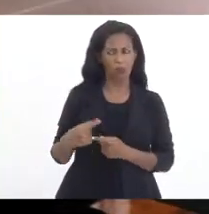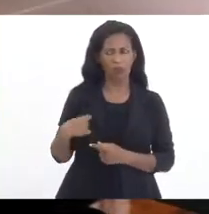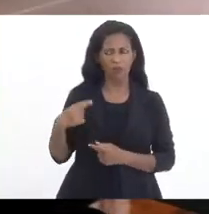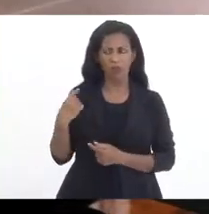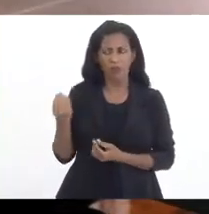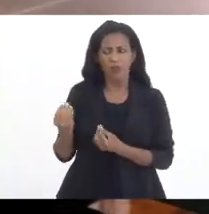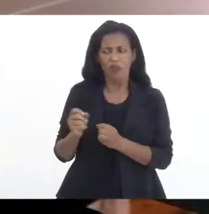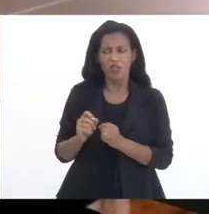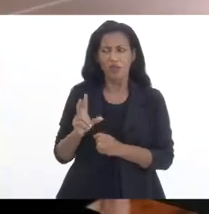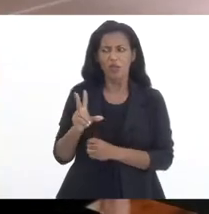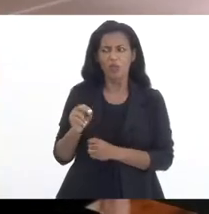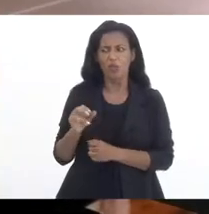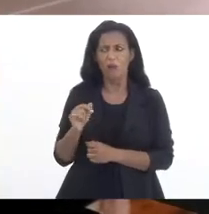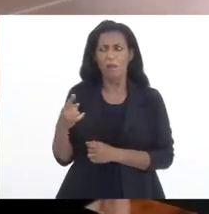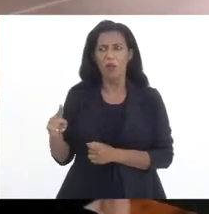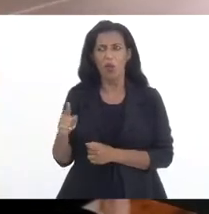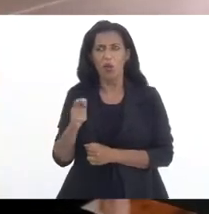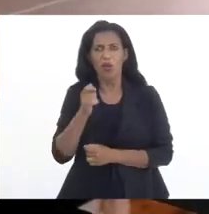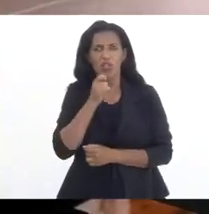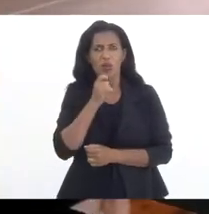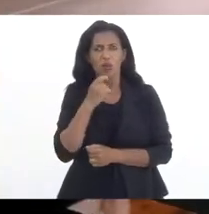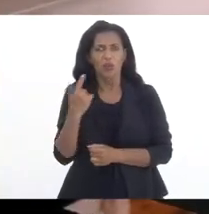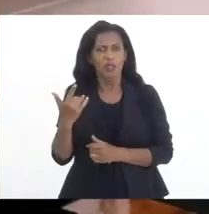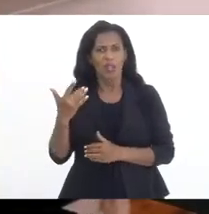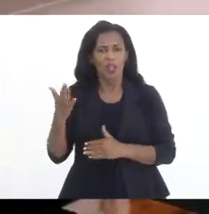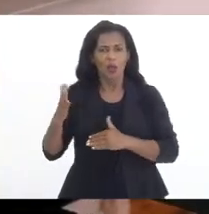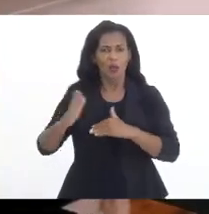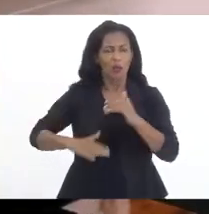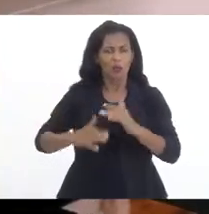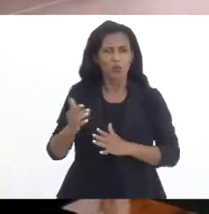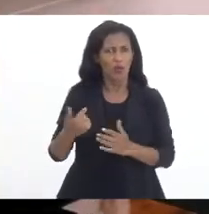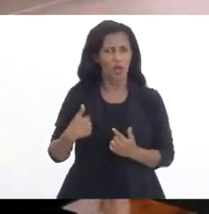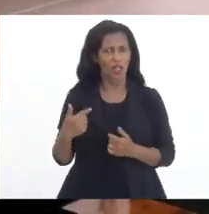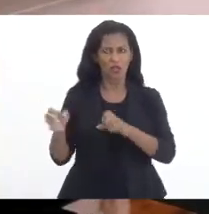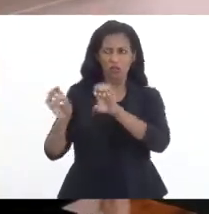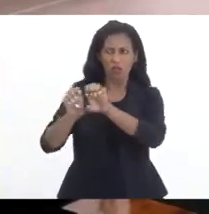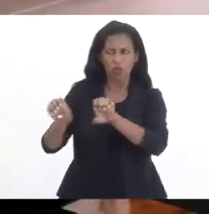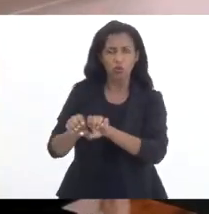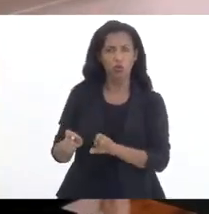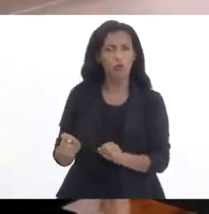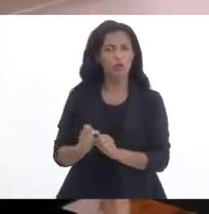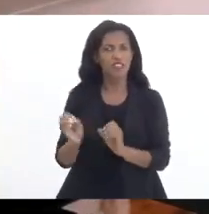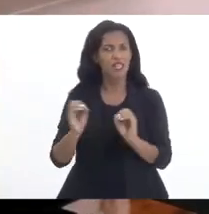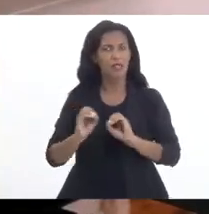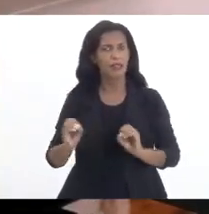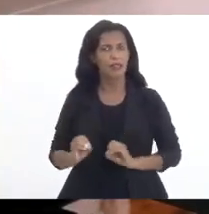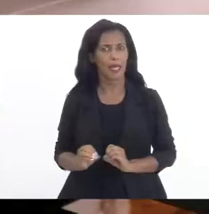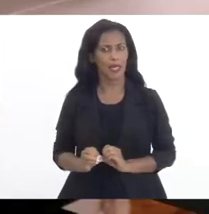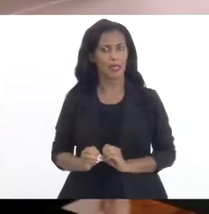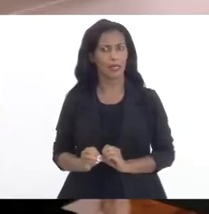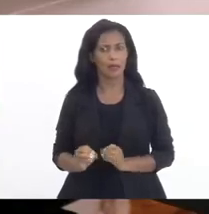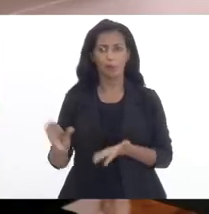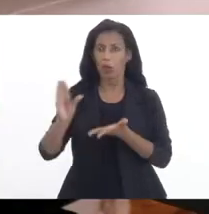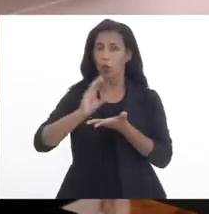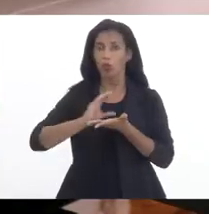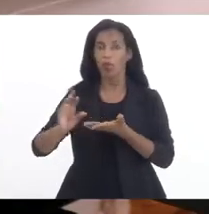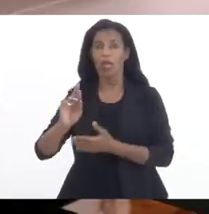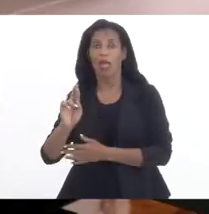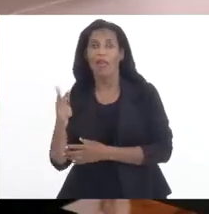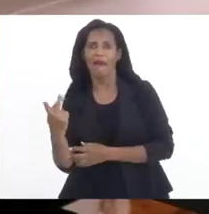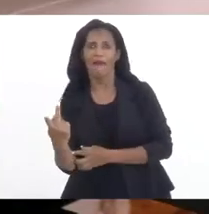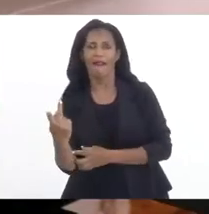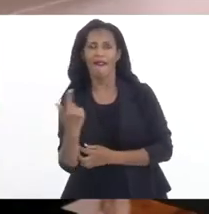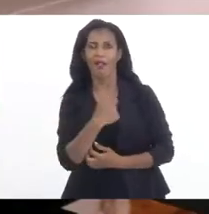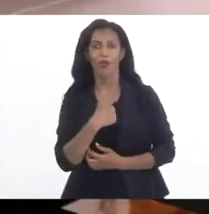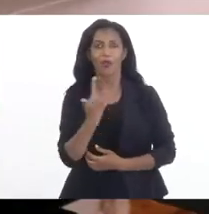fazer com 50 milhões? Eu não tenho gente, eu não tenho estrutura para fazer nada, porque não tem recursos humanos para que a